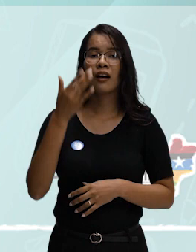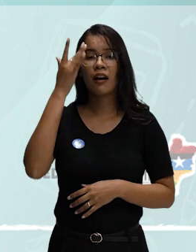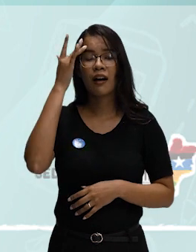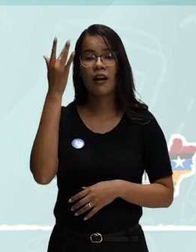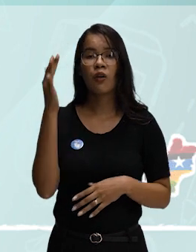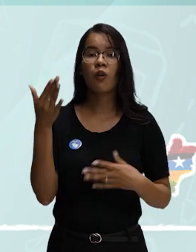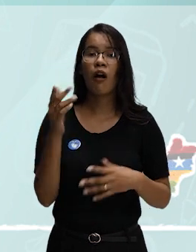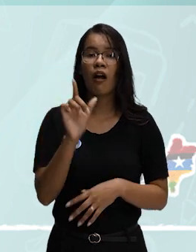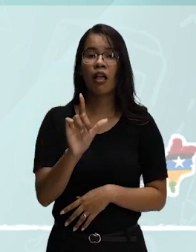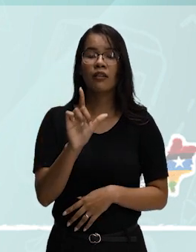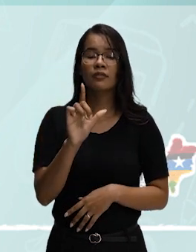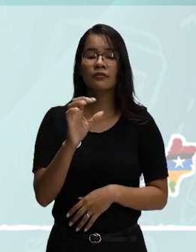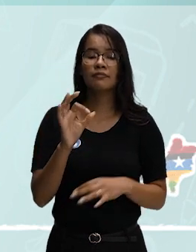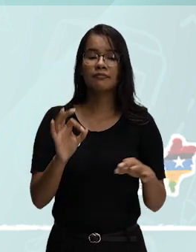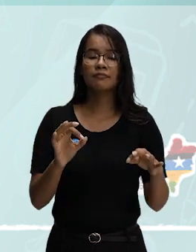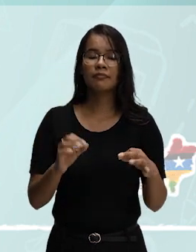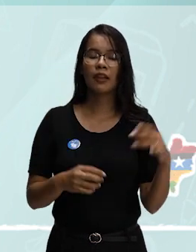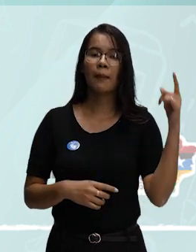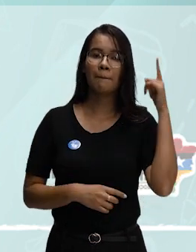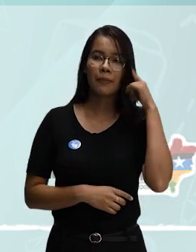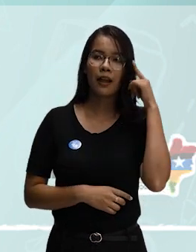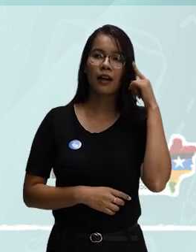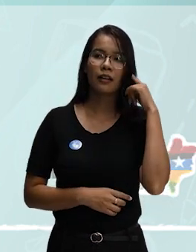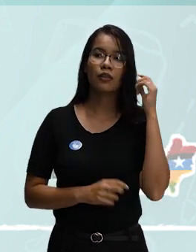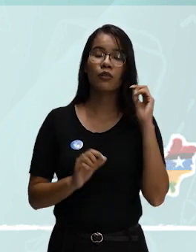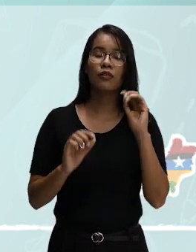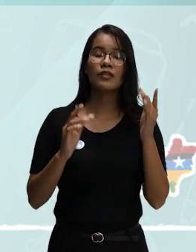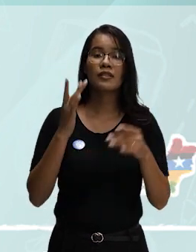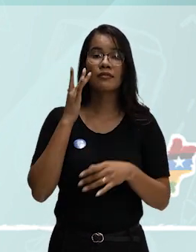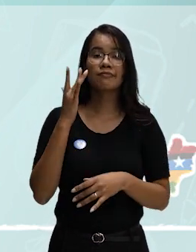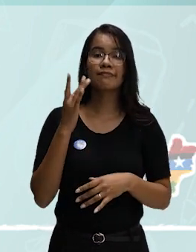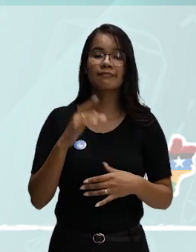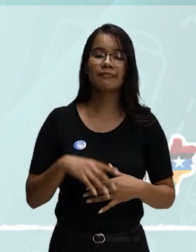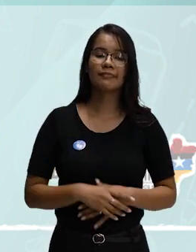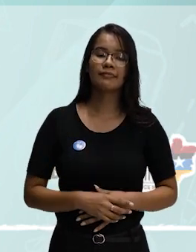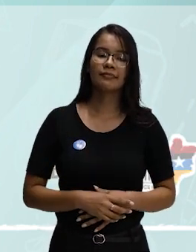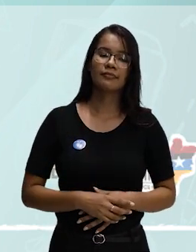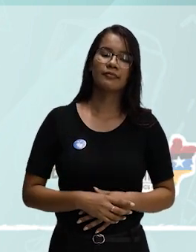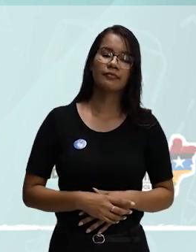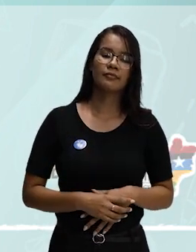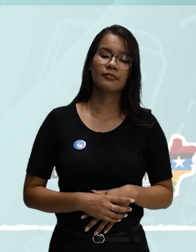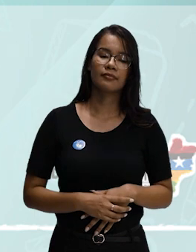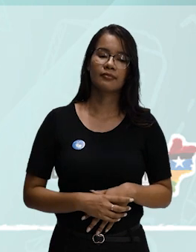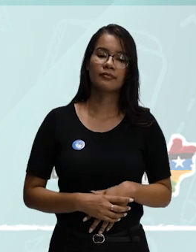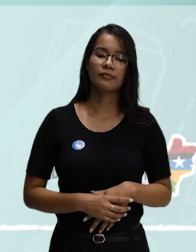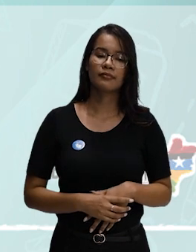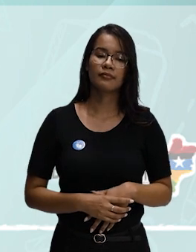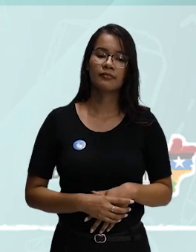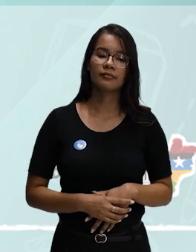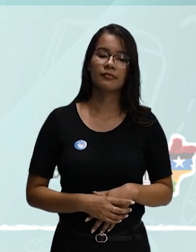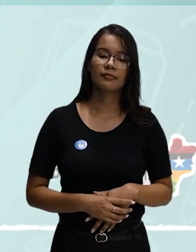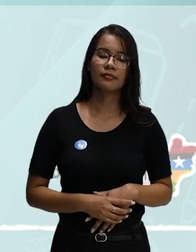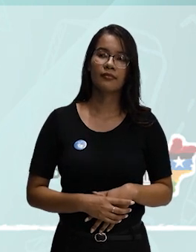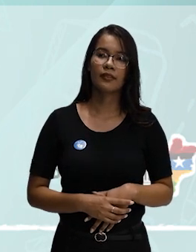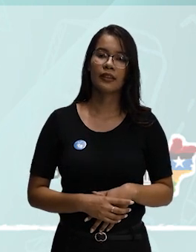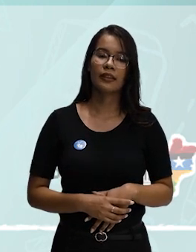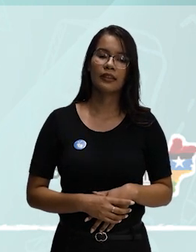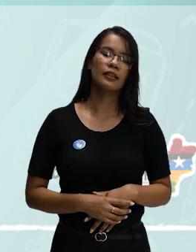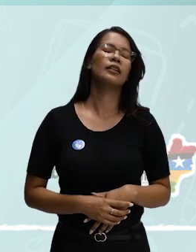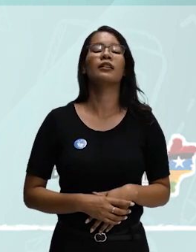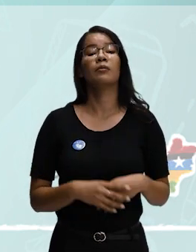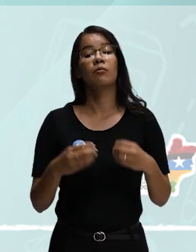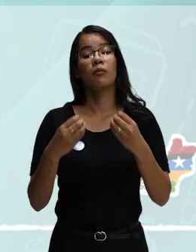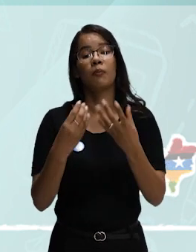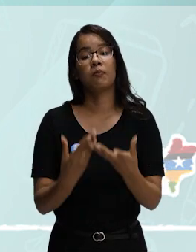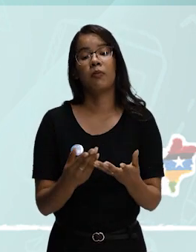certa? Tempinho aí para vocês pensarem, o que vocês acham? Olha só. Ele